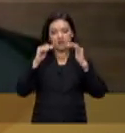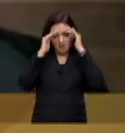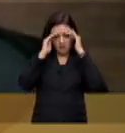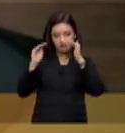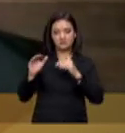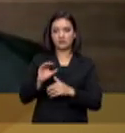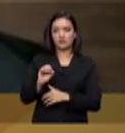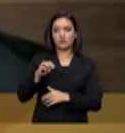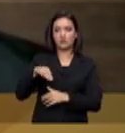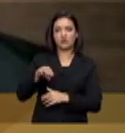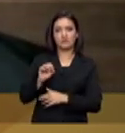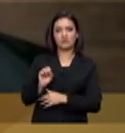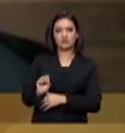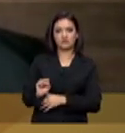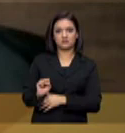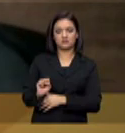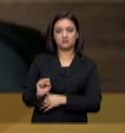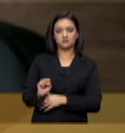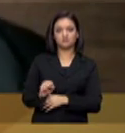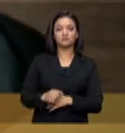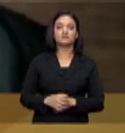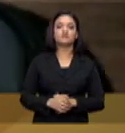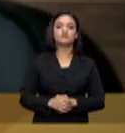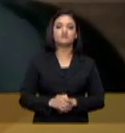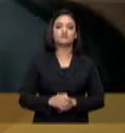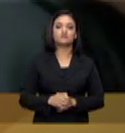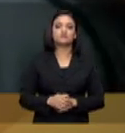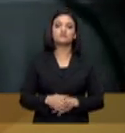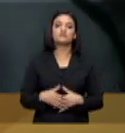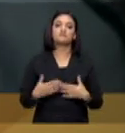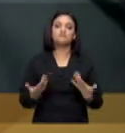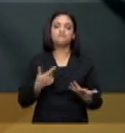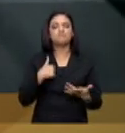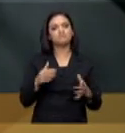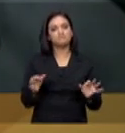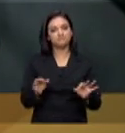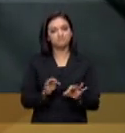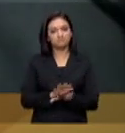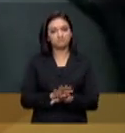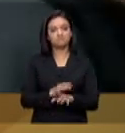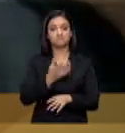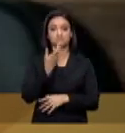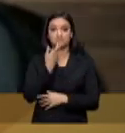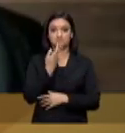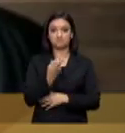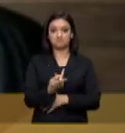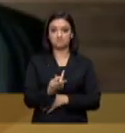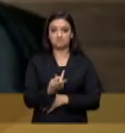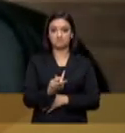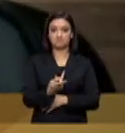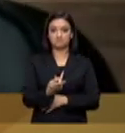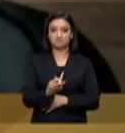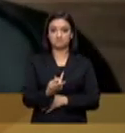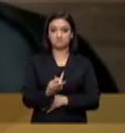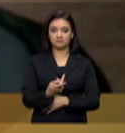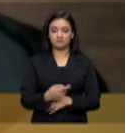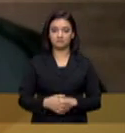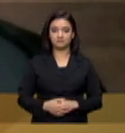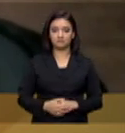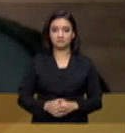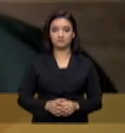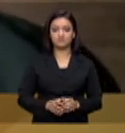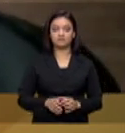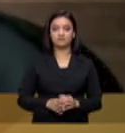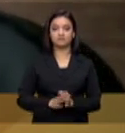própria Organização Mundial da Saúde. Concluo, senhor presidente, assentando que não